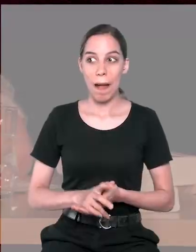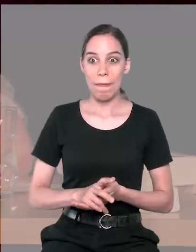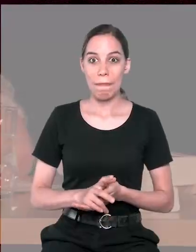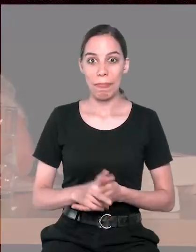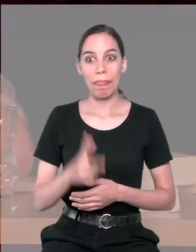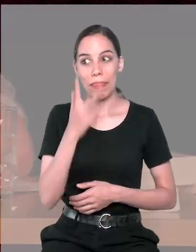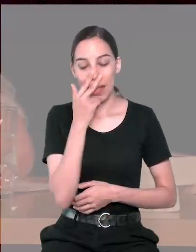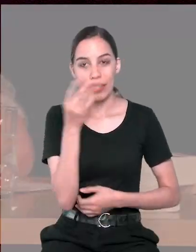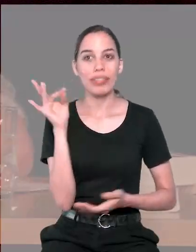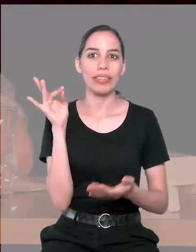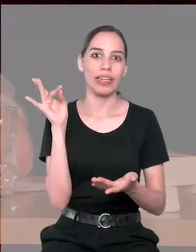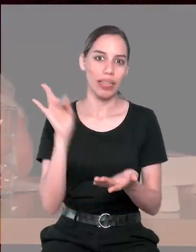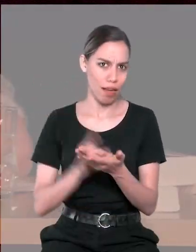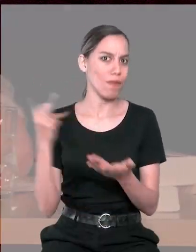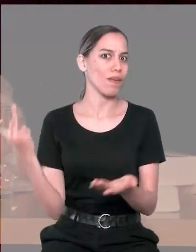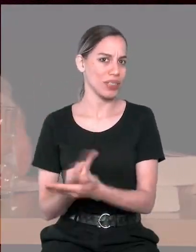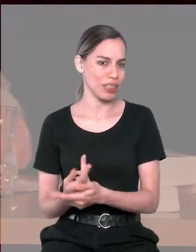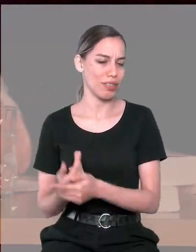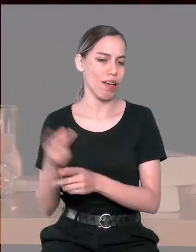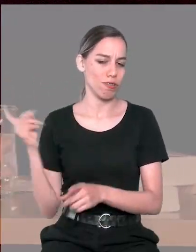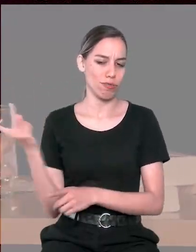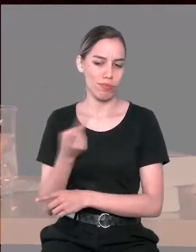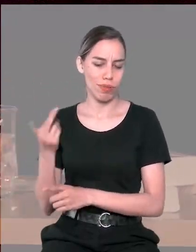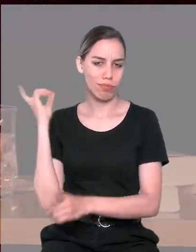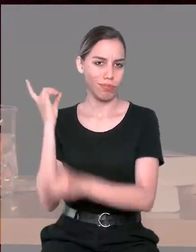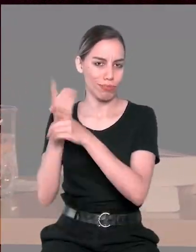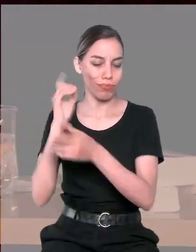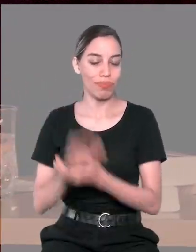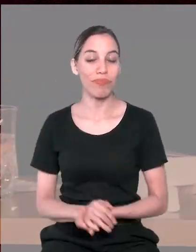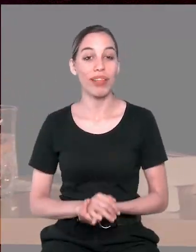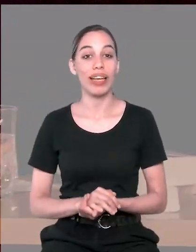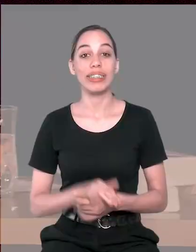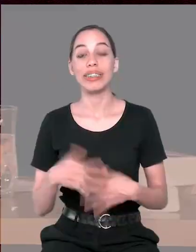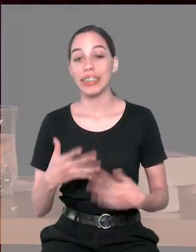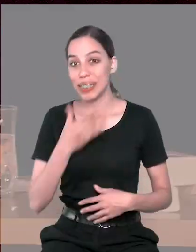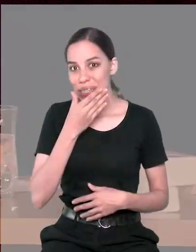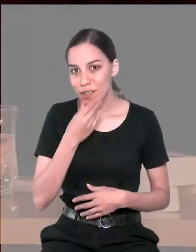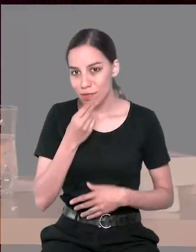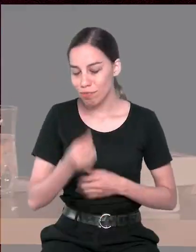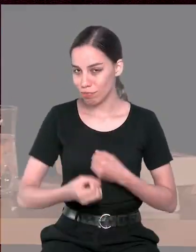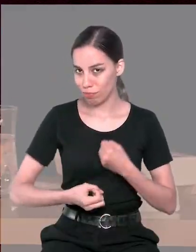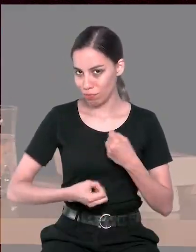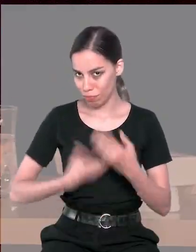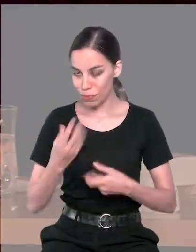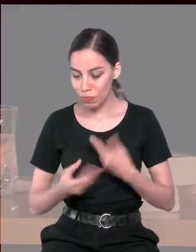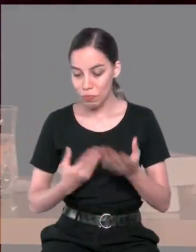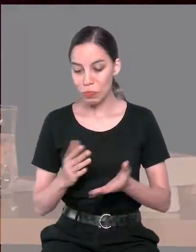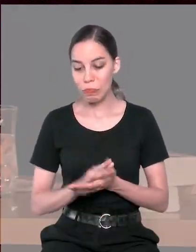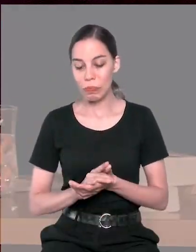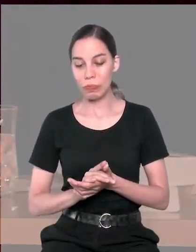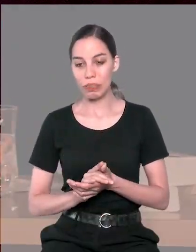Pelo visto, parece que isso realmente aconteceu. E nessa posição de poeta,